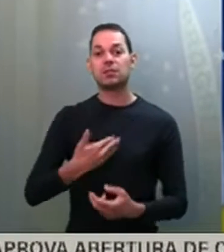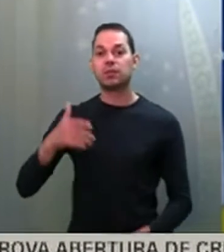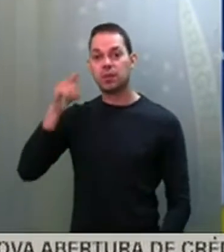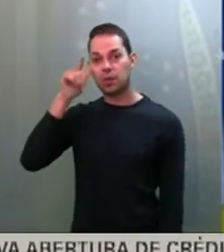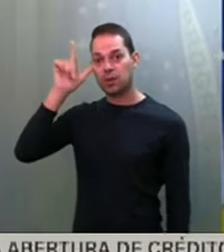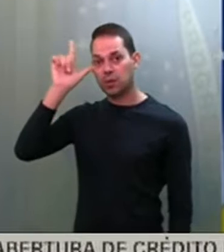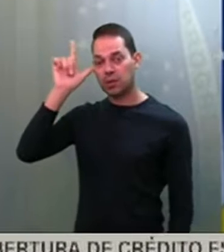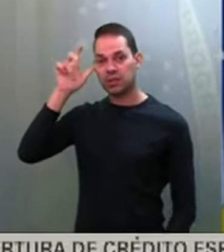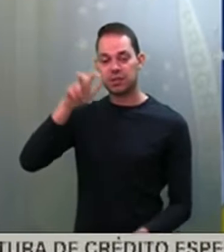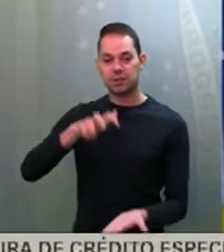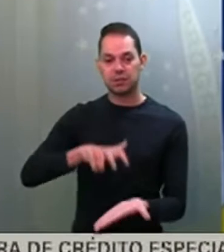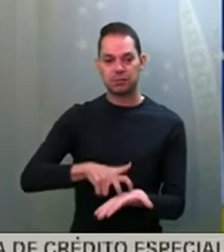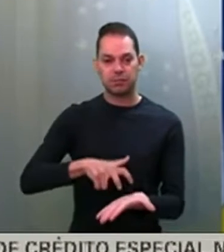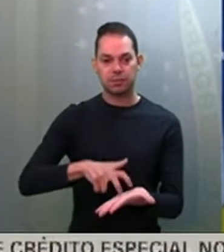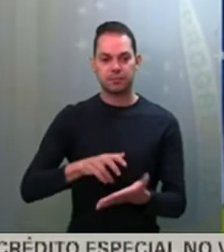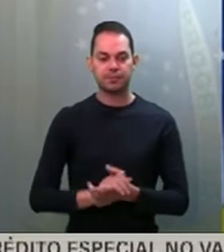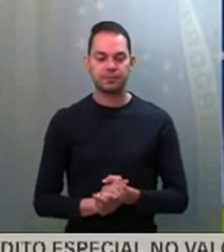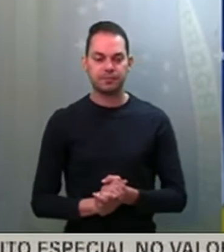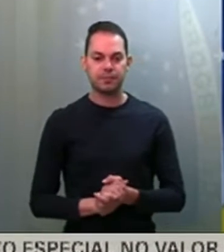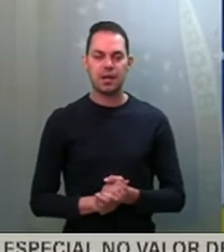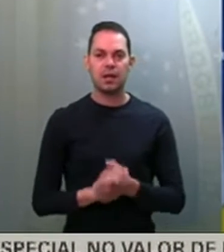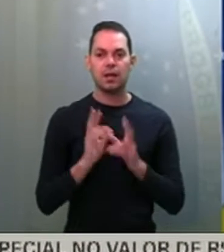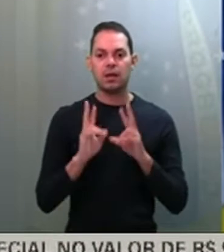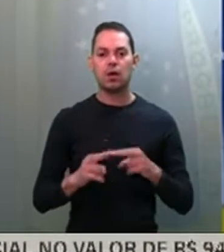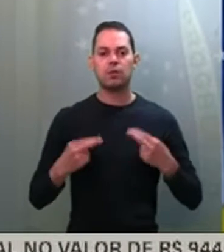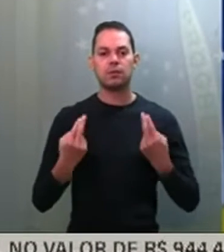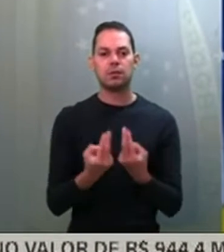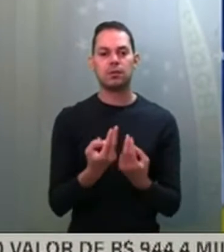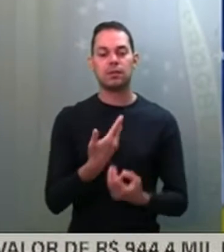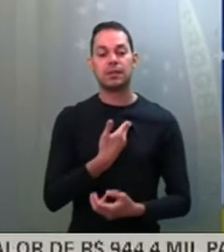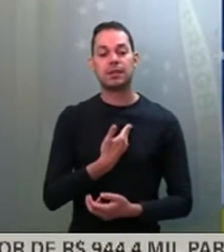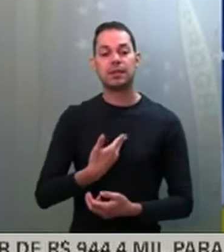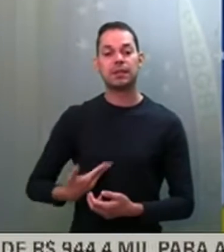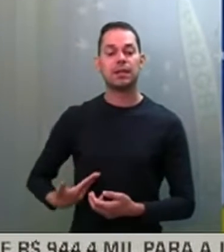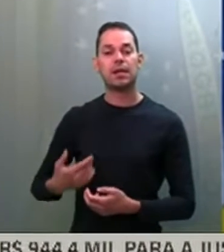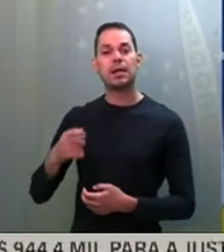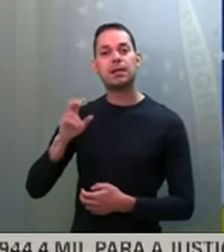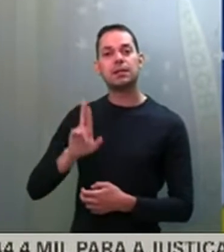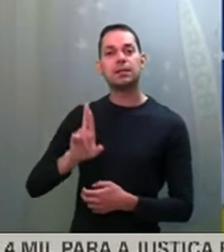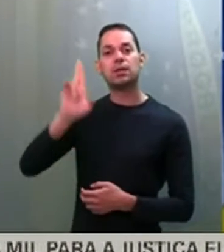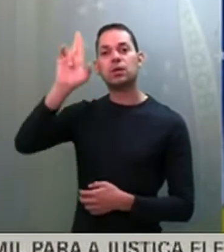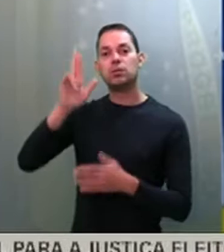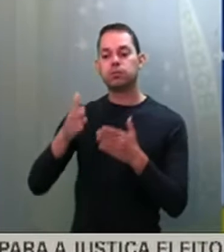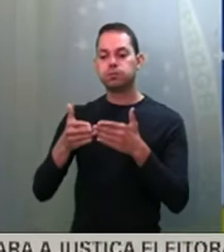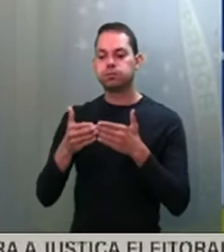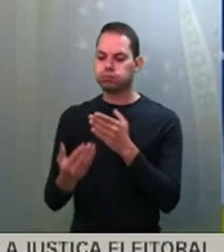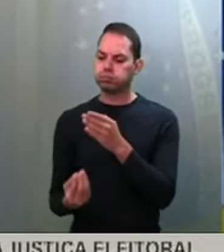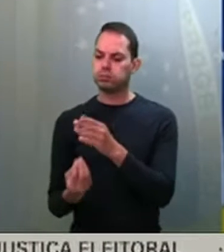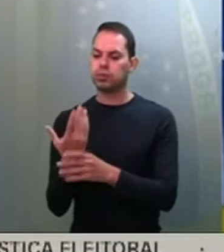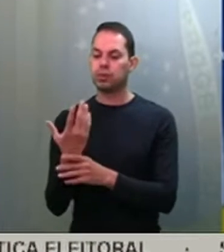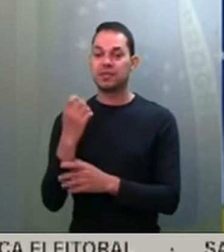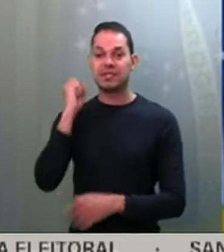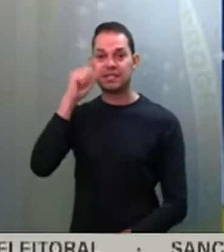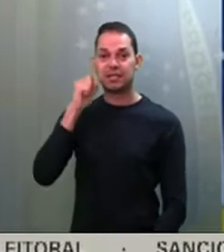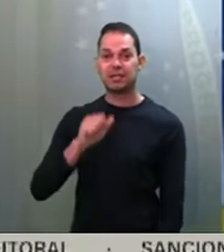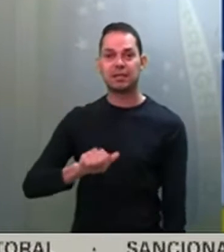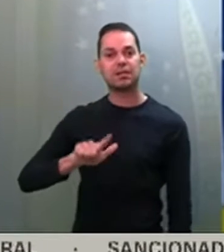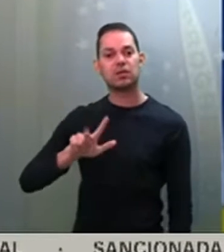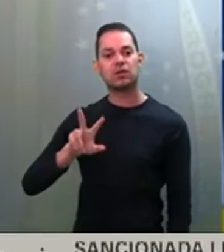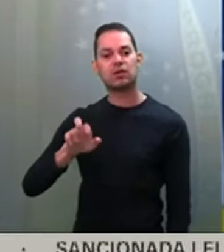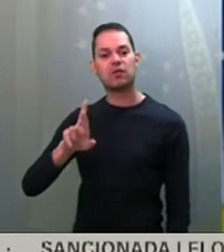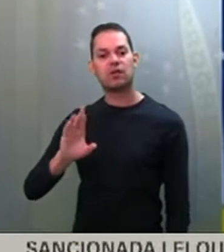ontem pela manhã que foi uma audiência pública solicitada pelo Senador é Alvaro Dias